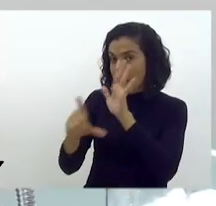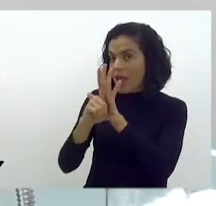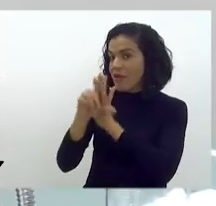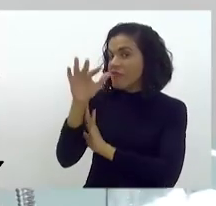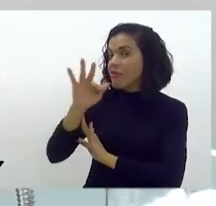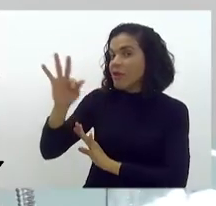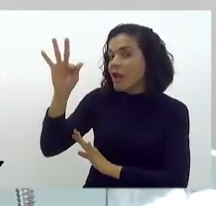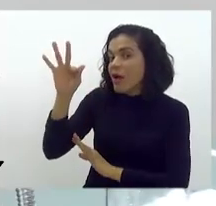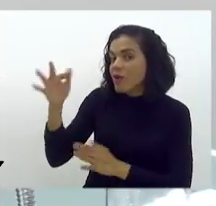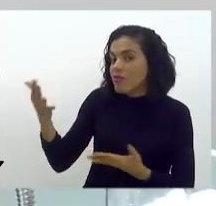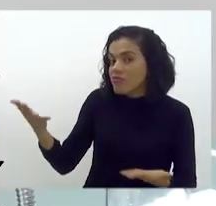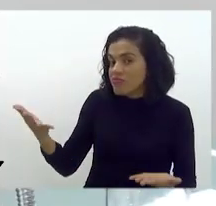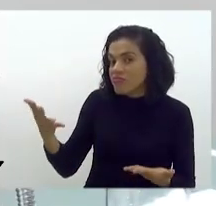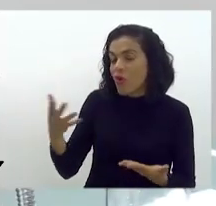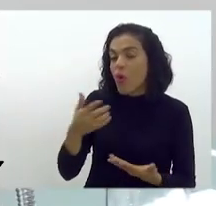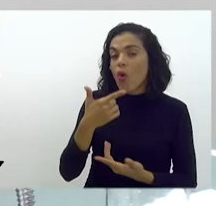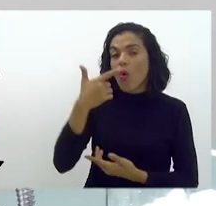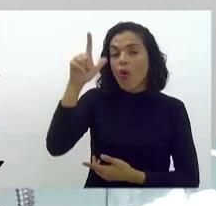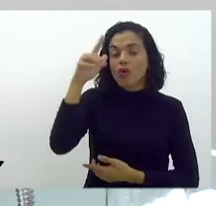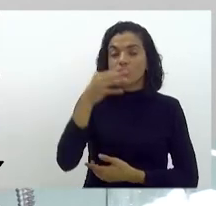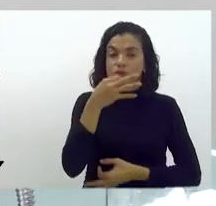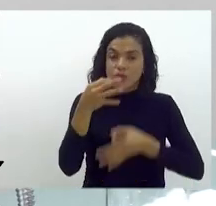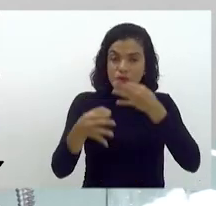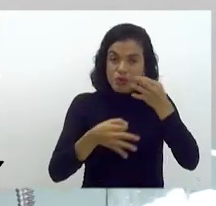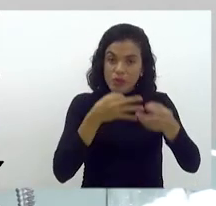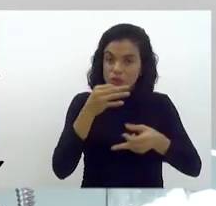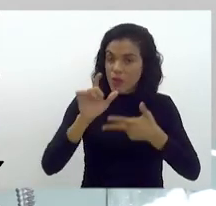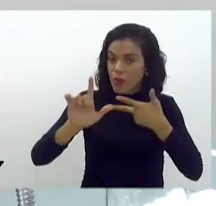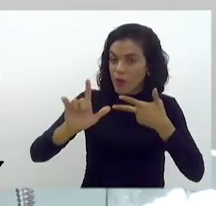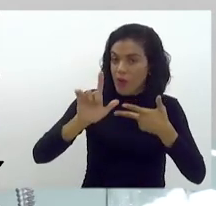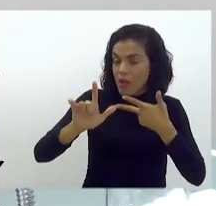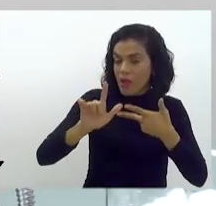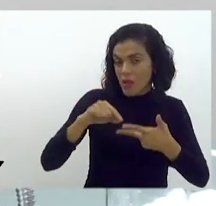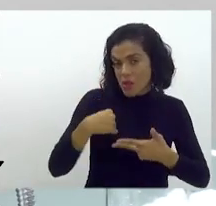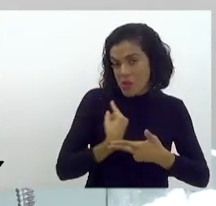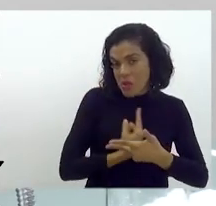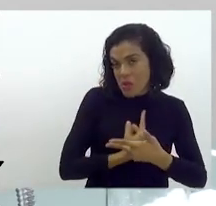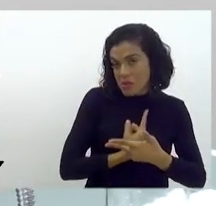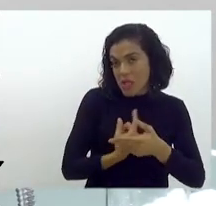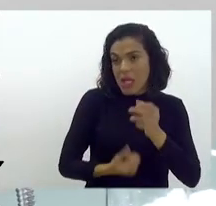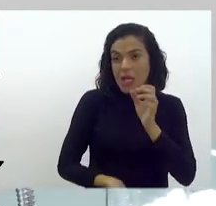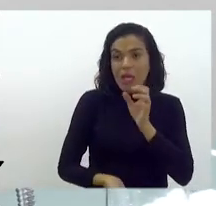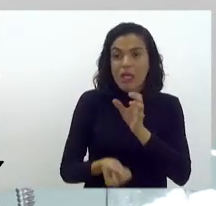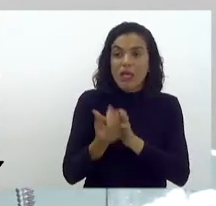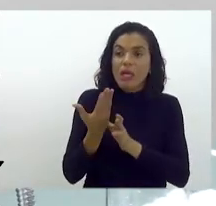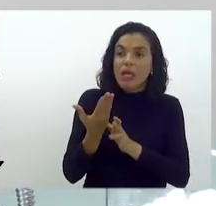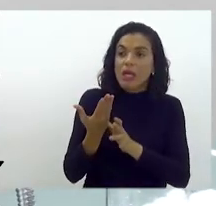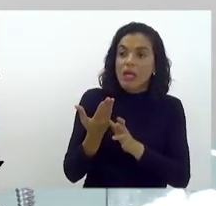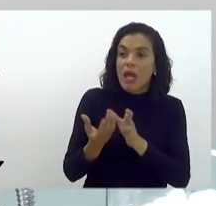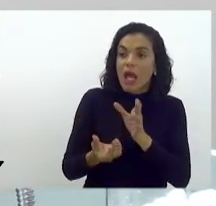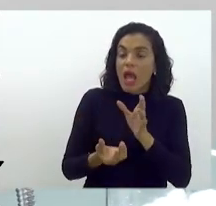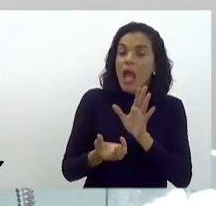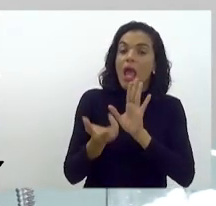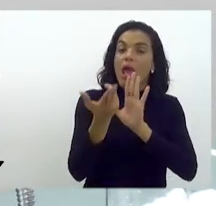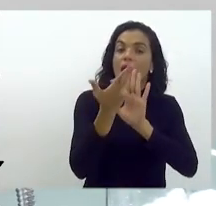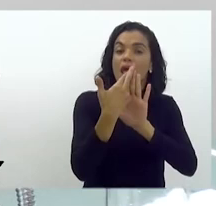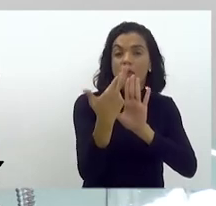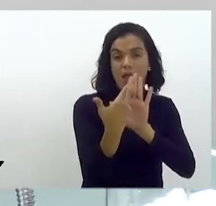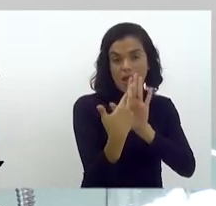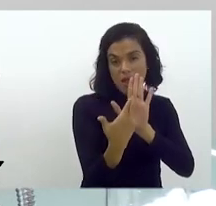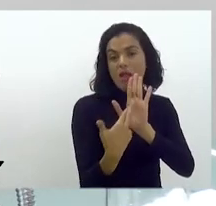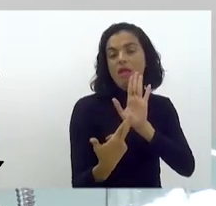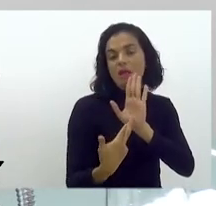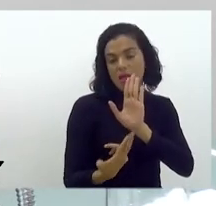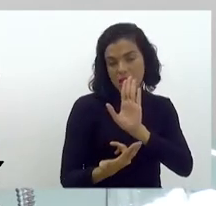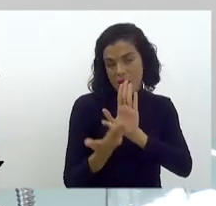outra sugestão Legislativa Nossa fosse criar oivos fosse criar regulamentar